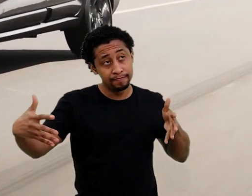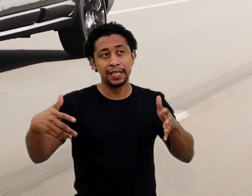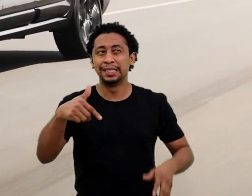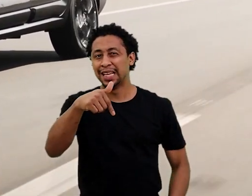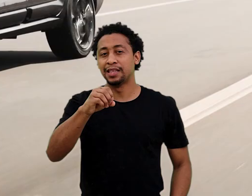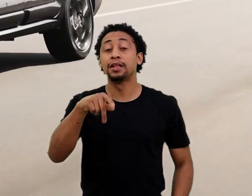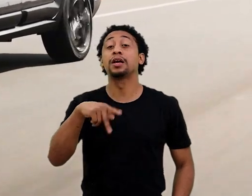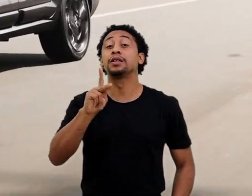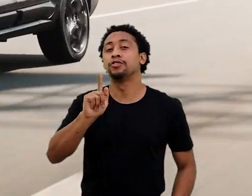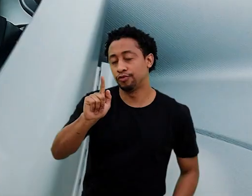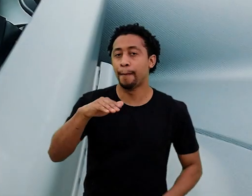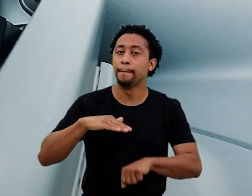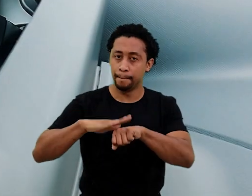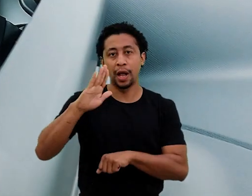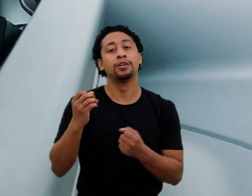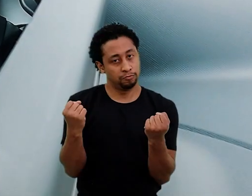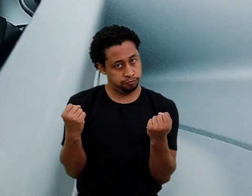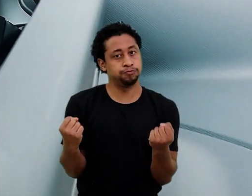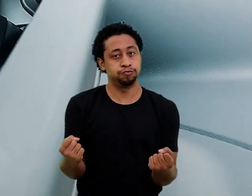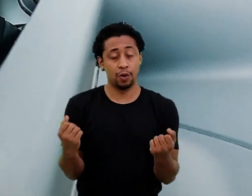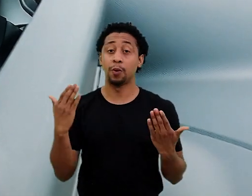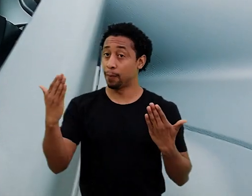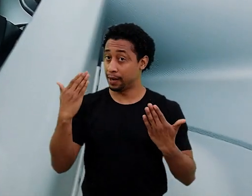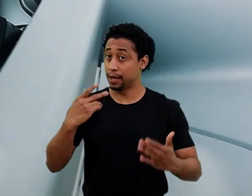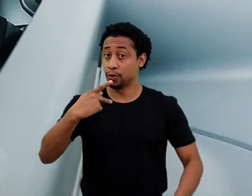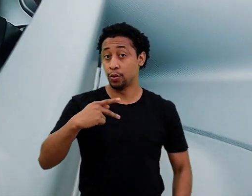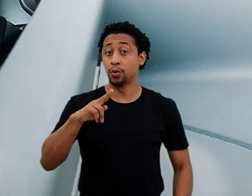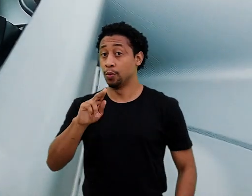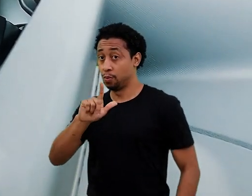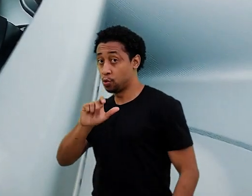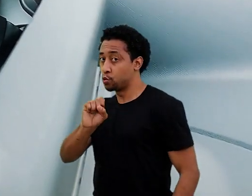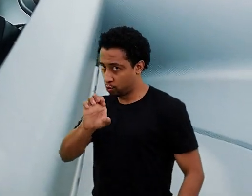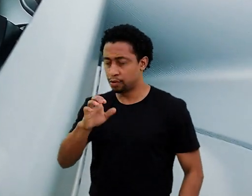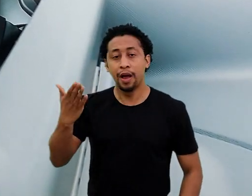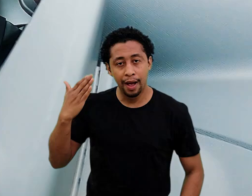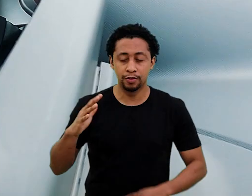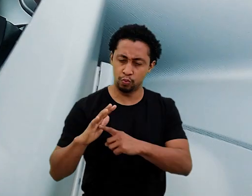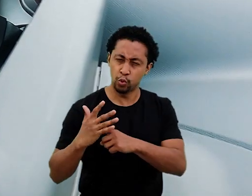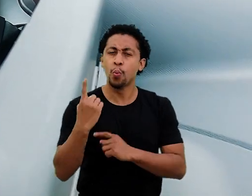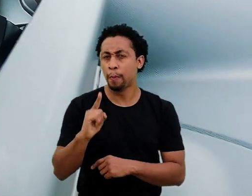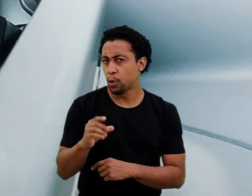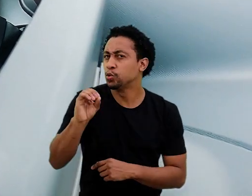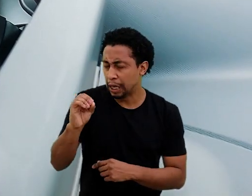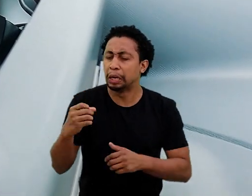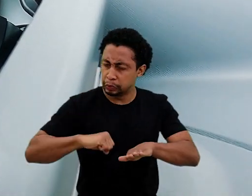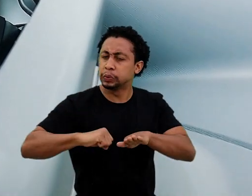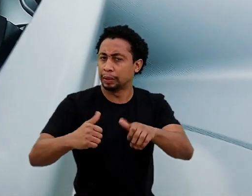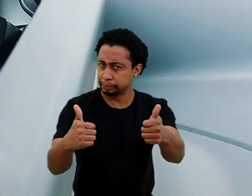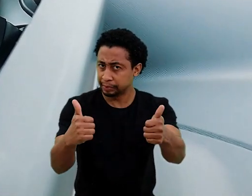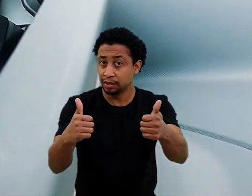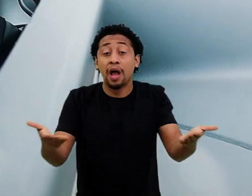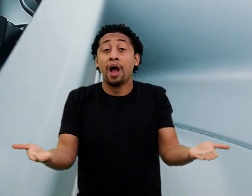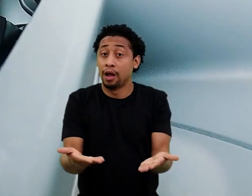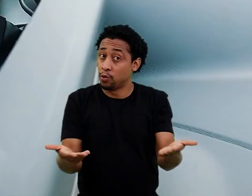kg mais pesada do que a gente via no Pulse, né? Então no Pulse a gente viu o motor 1.0 funcionando muito bem. Aqui a gente